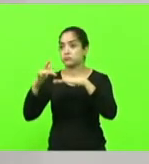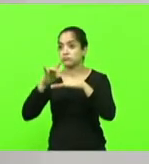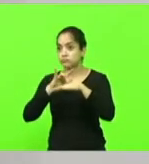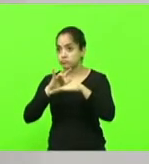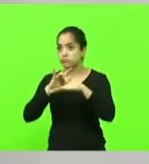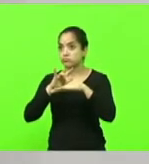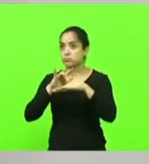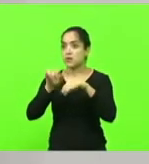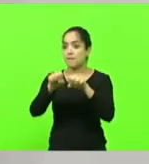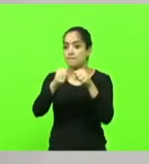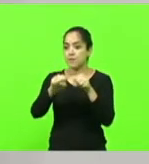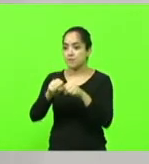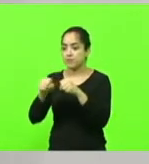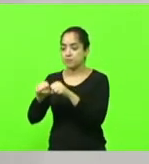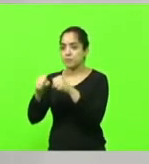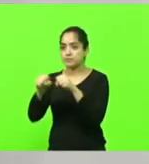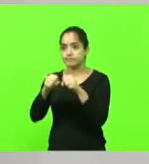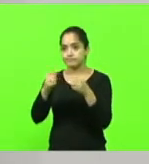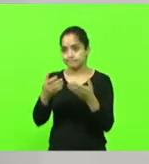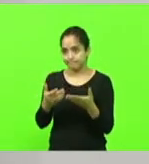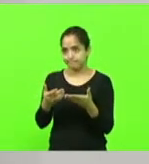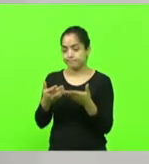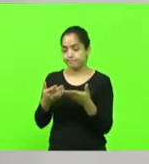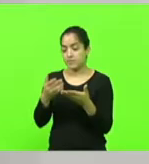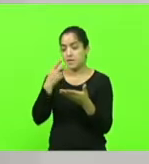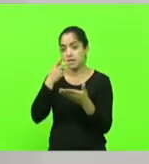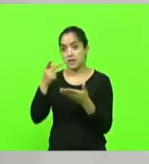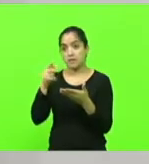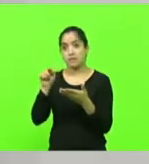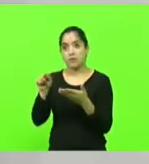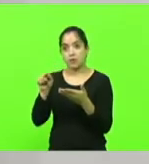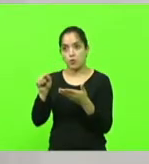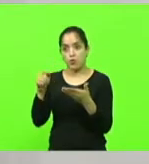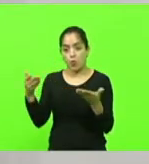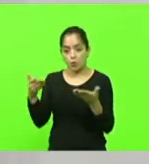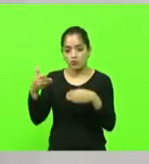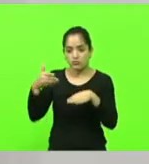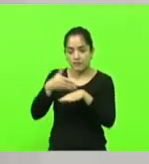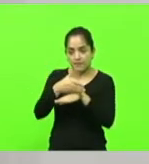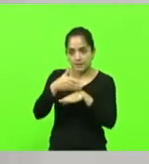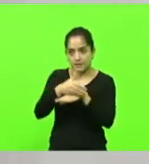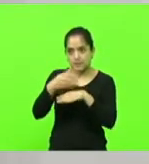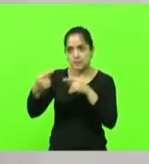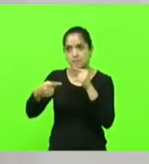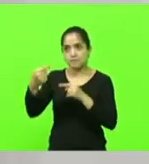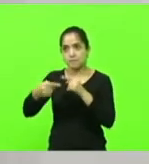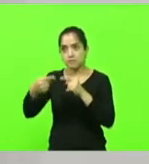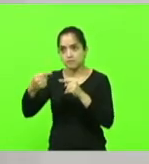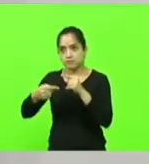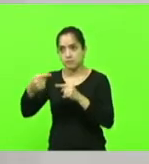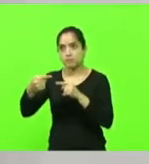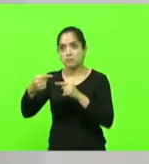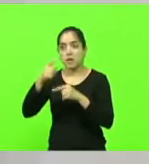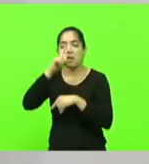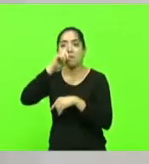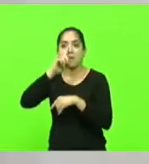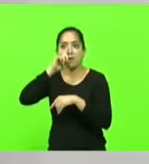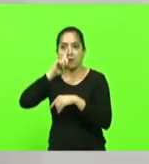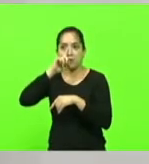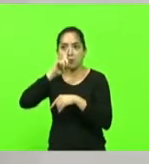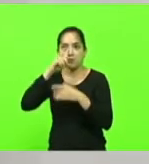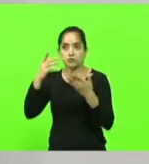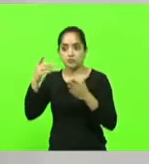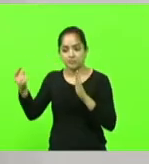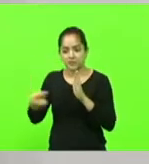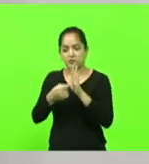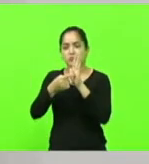destruir biografias. Disse ele: quem entra hoje na política está sob alta taxa de risco. Esse